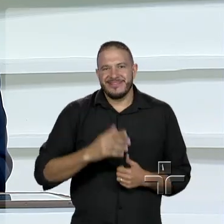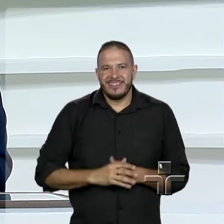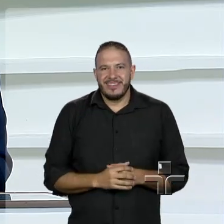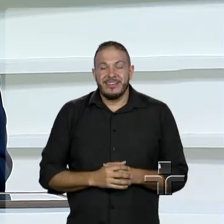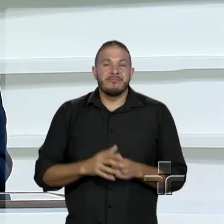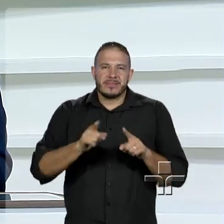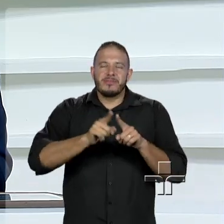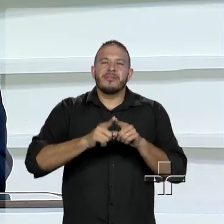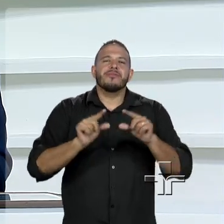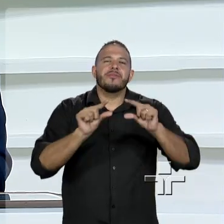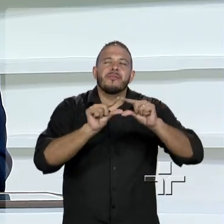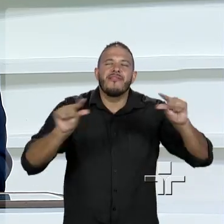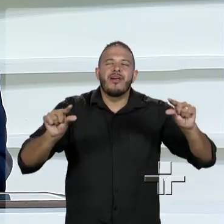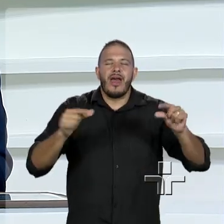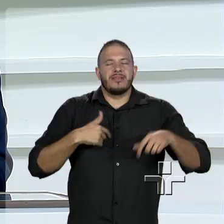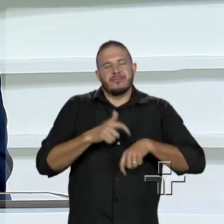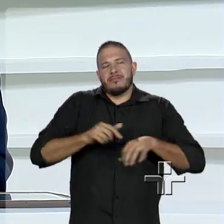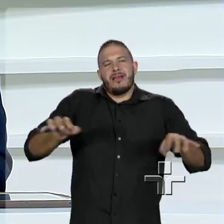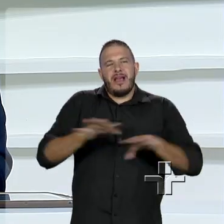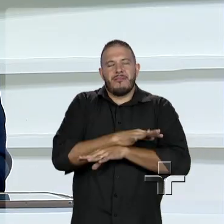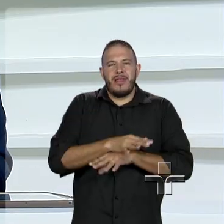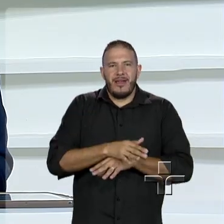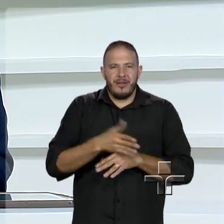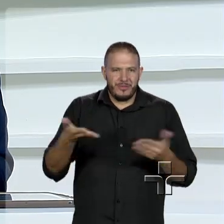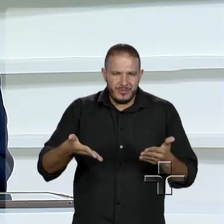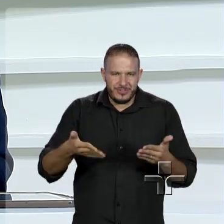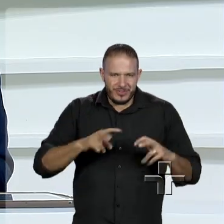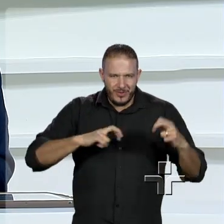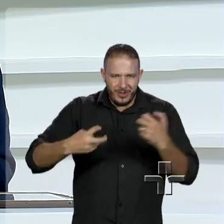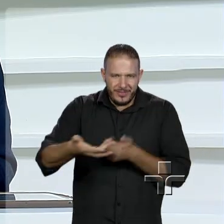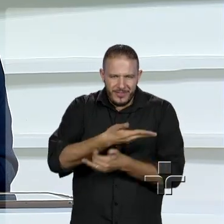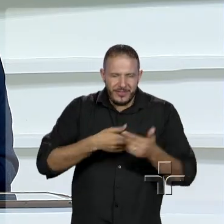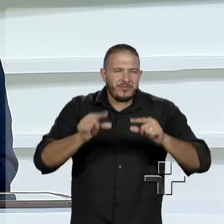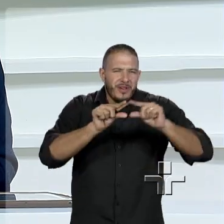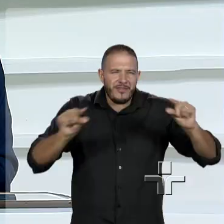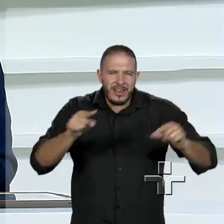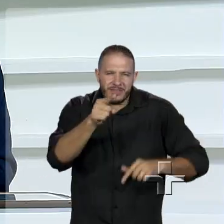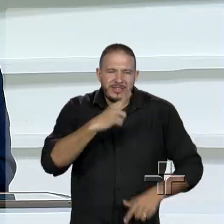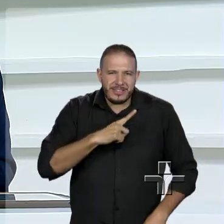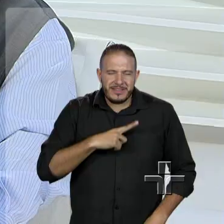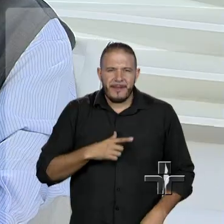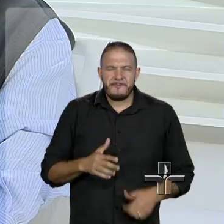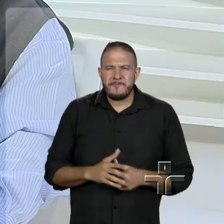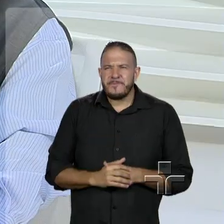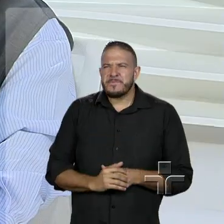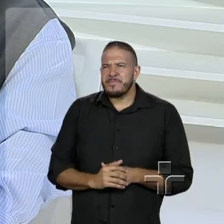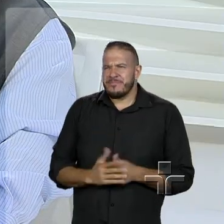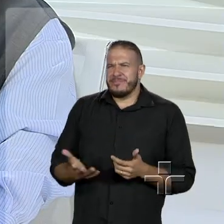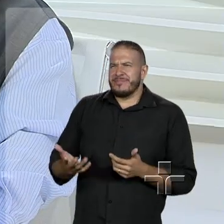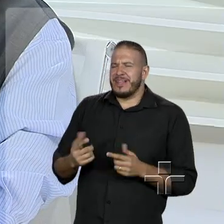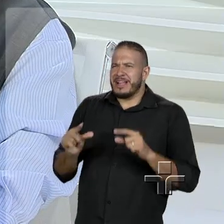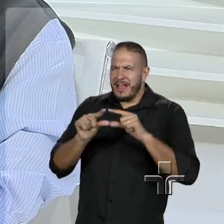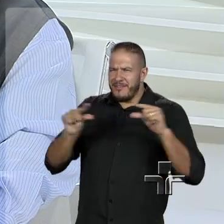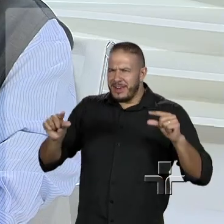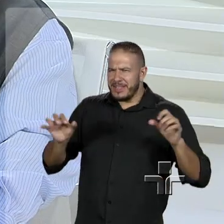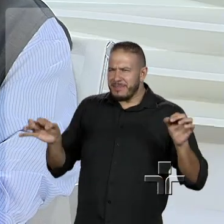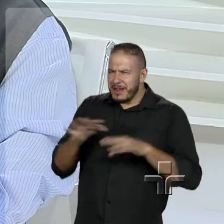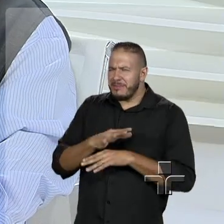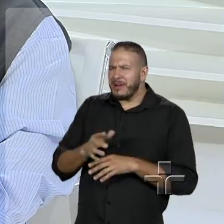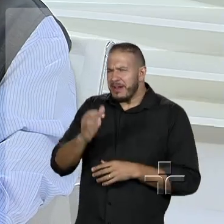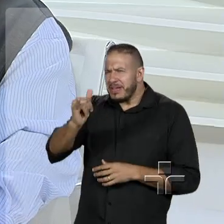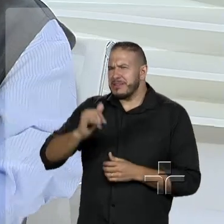uma frase para terminar o programa seria essa? Uma frase que você gostaria de terminar o programa? Não, mas eu acho que a frase para terminar o programa é